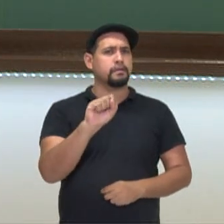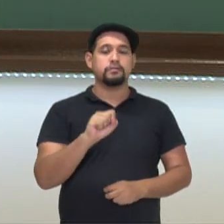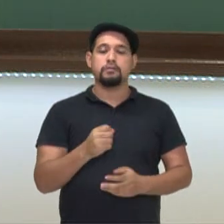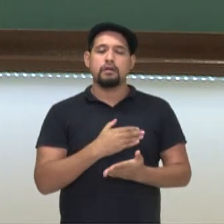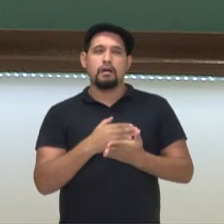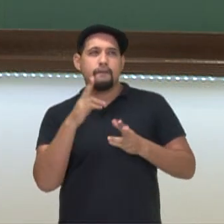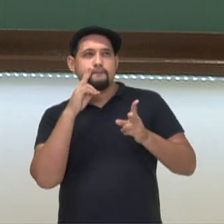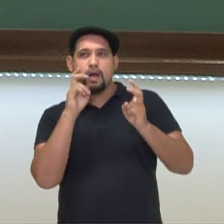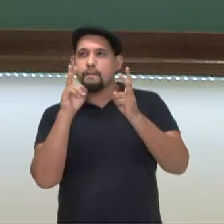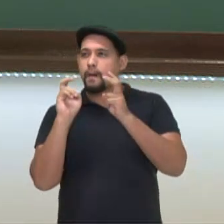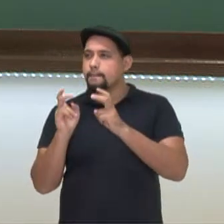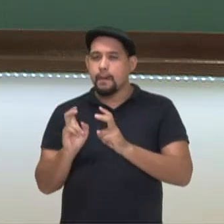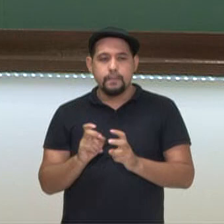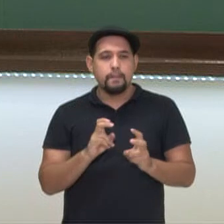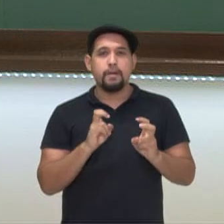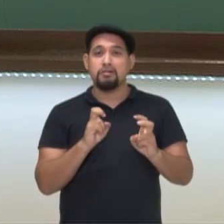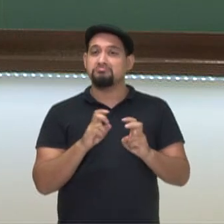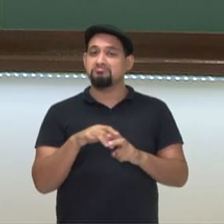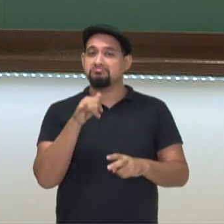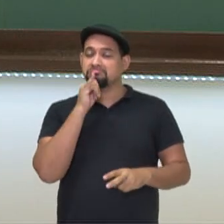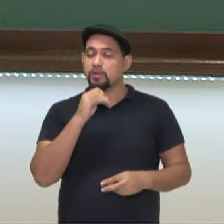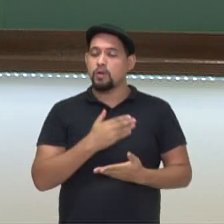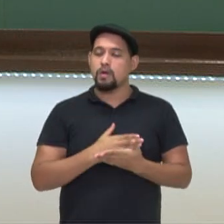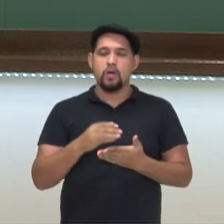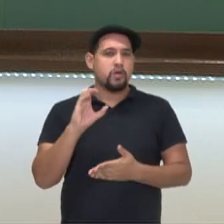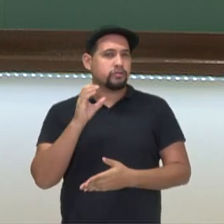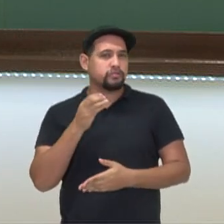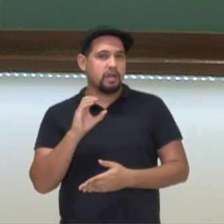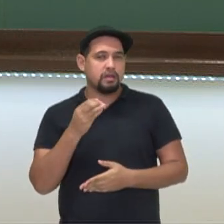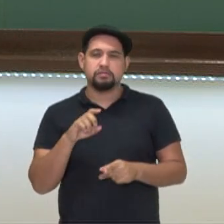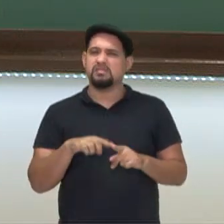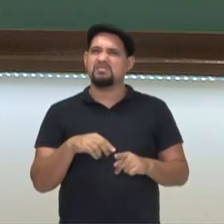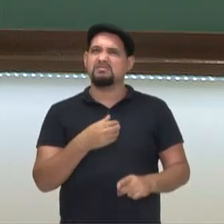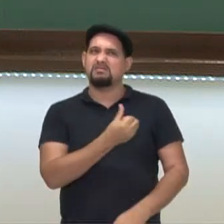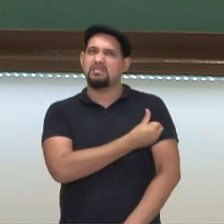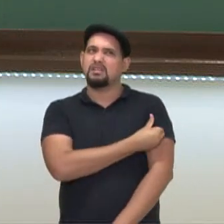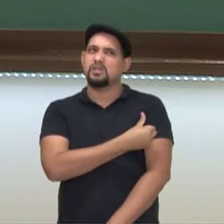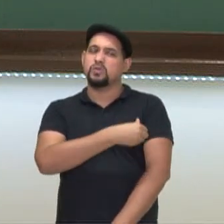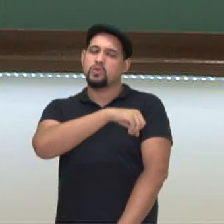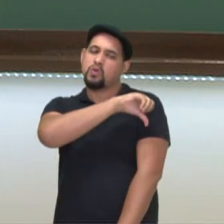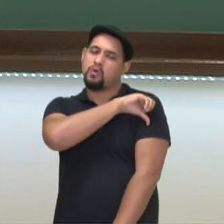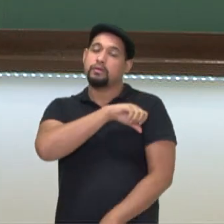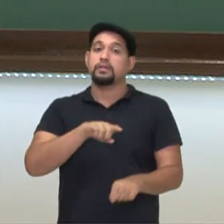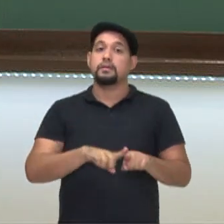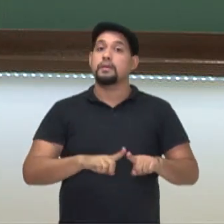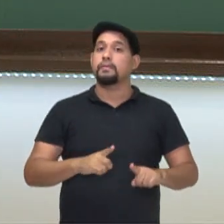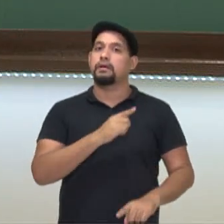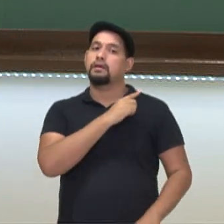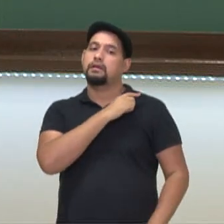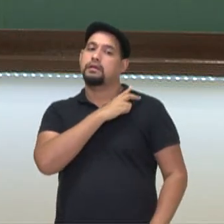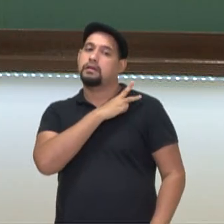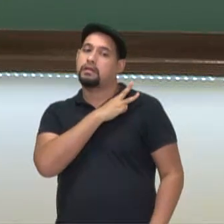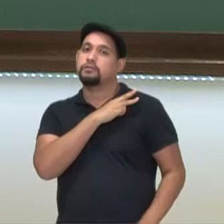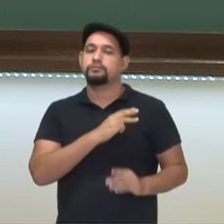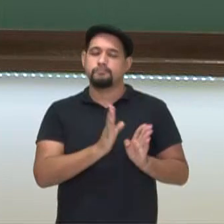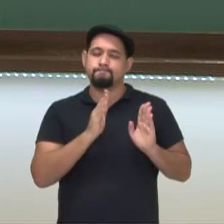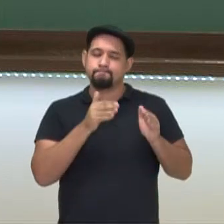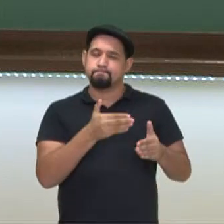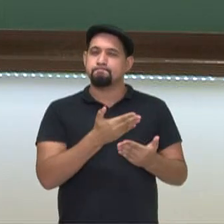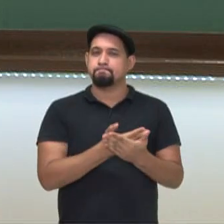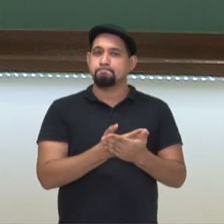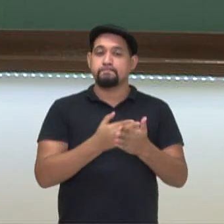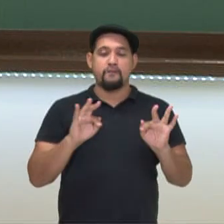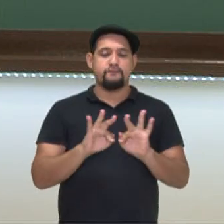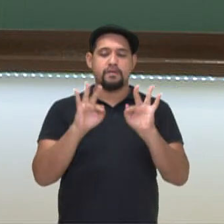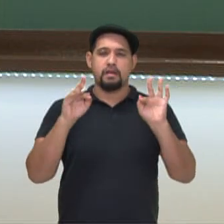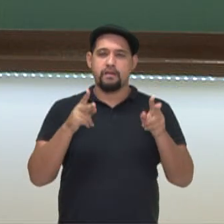começa a ver alguma coisa aí em ciências ao longo do 6º ao 9º ano, e daí no ensino médio você estuda especificamente física. Tá? E